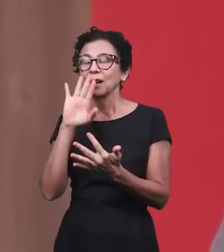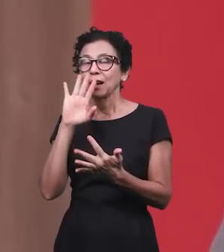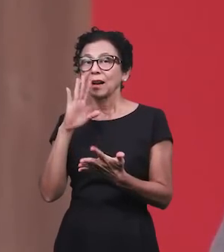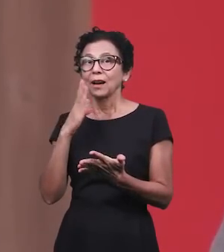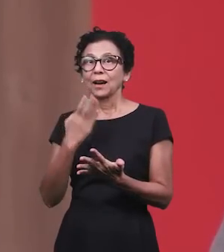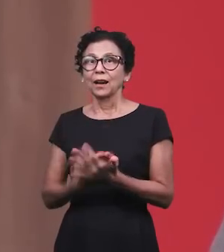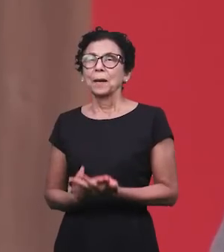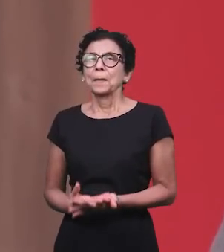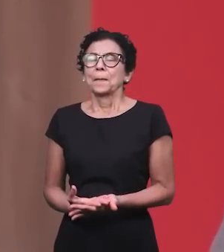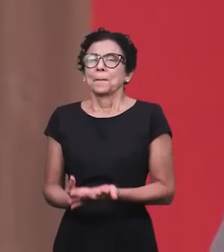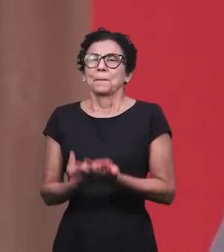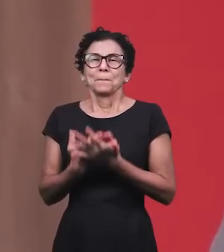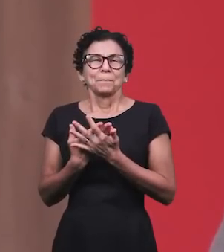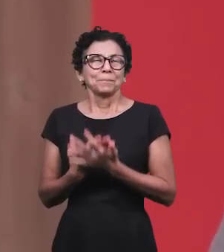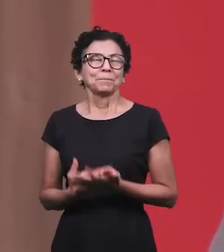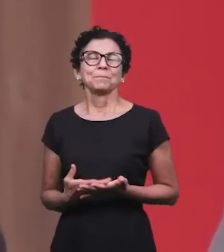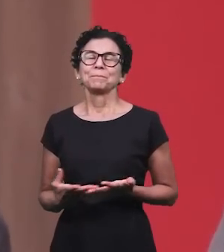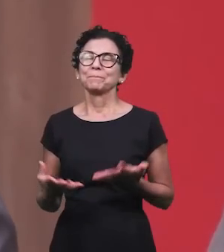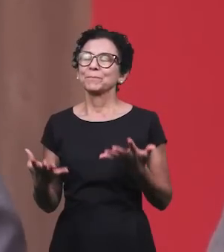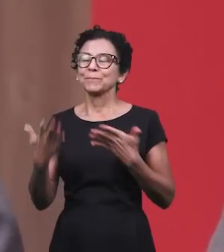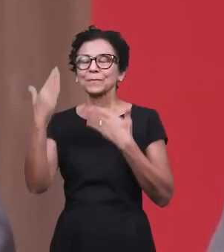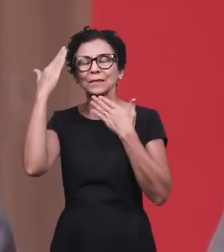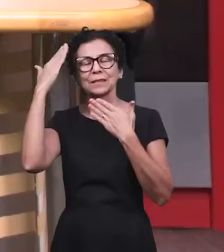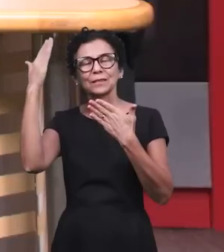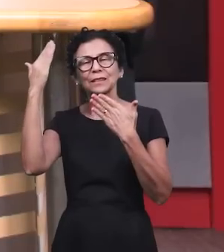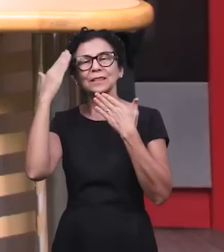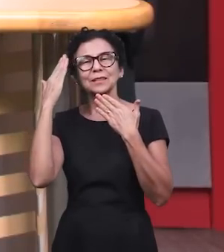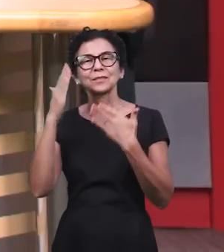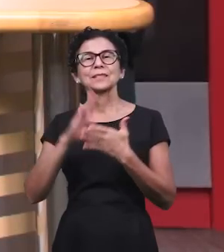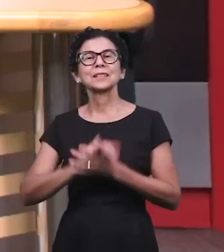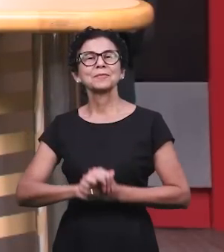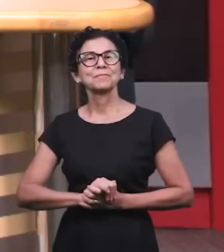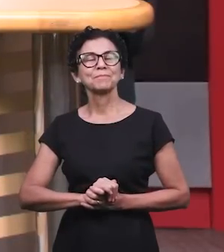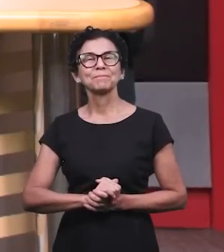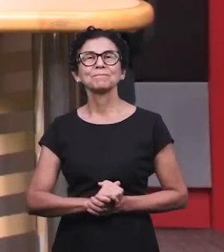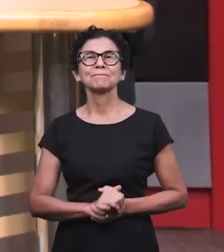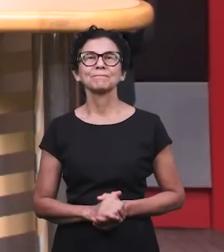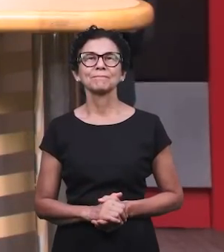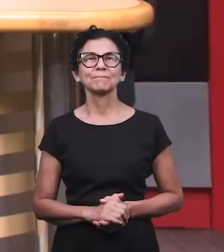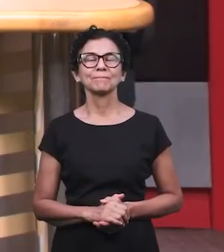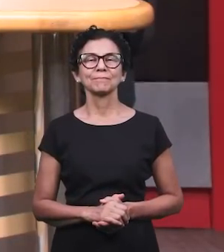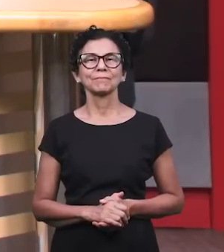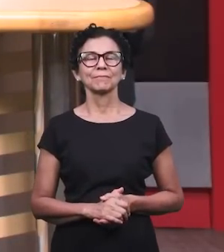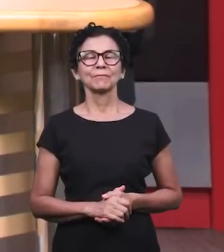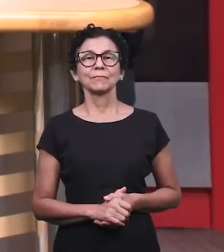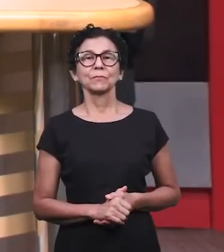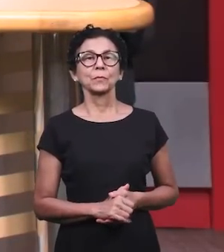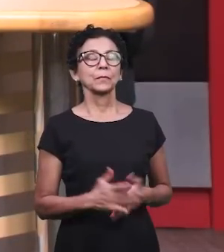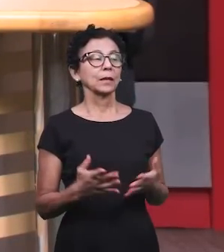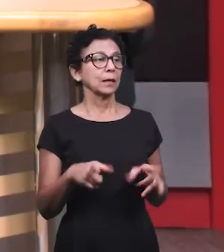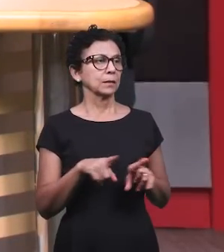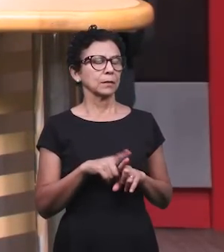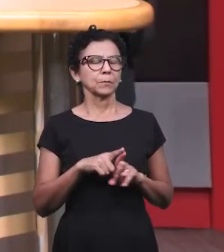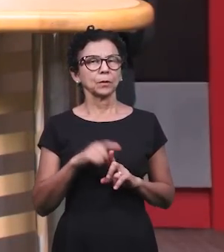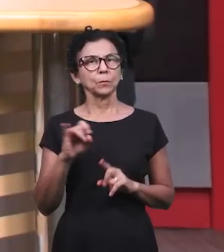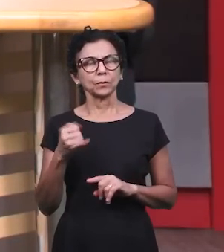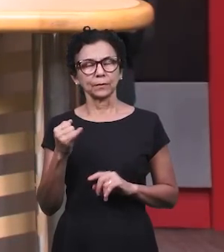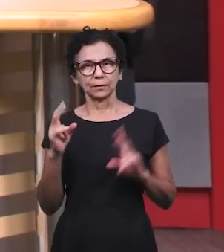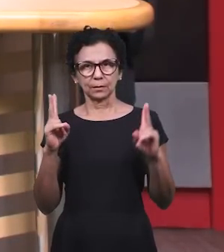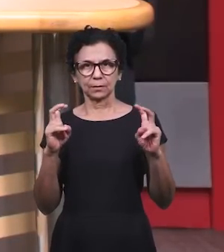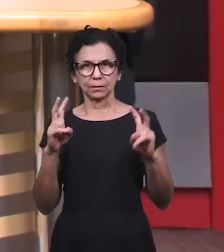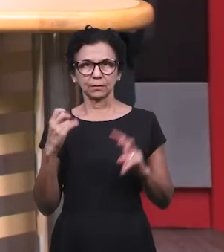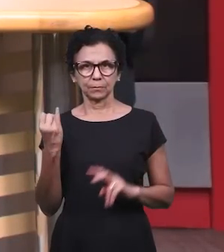da nossa casa, no meio da nossa família. De modo geral, aproveitar aqui o gancho desse assunto, acho que é muito